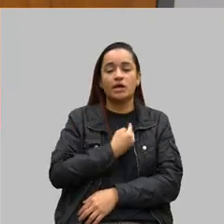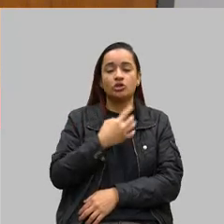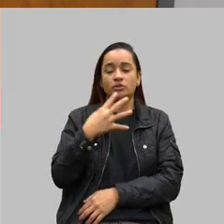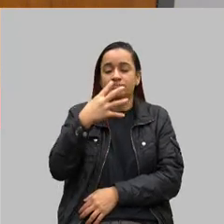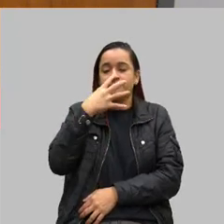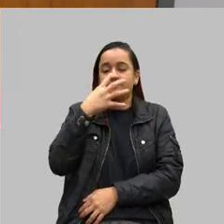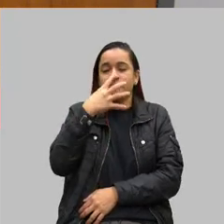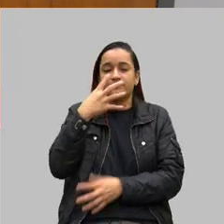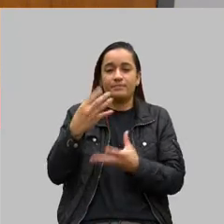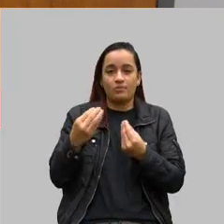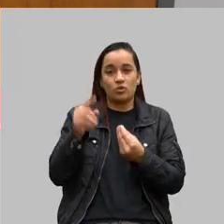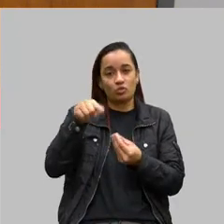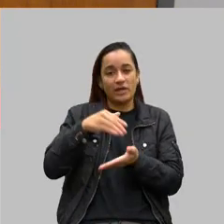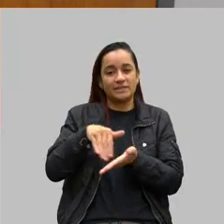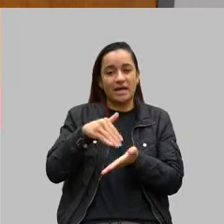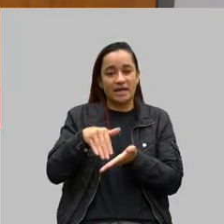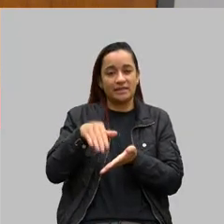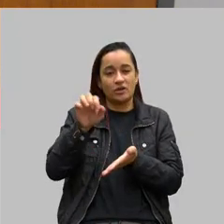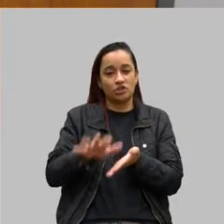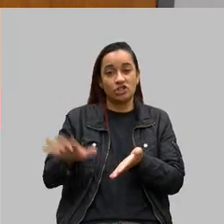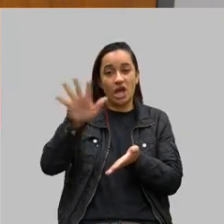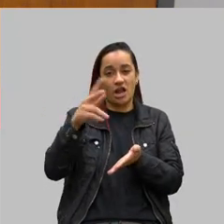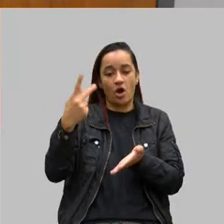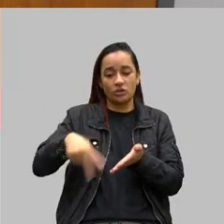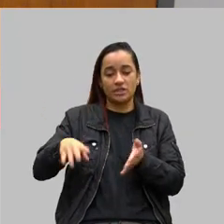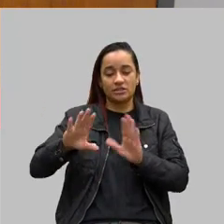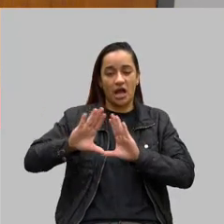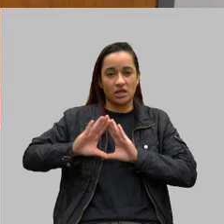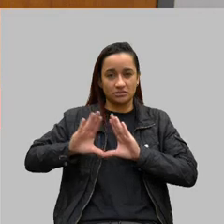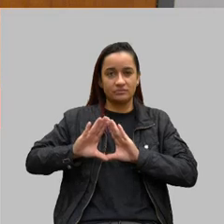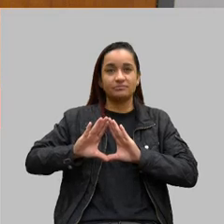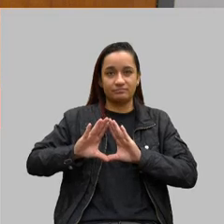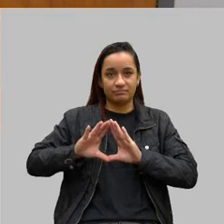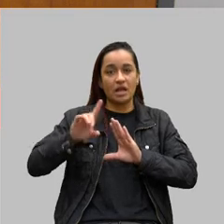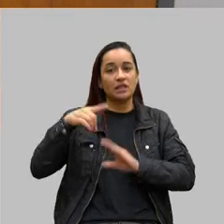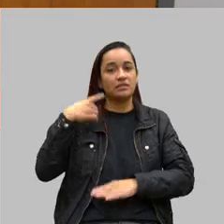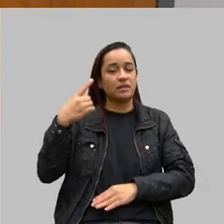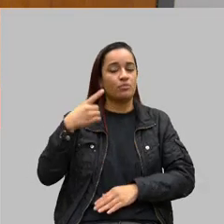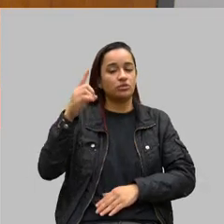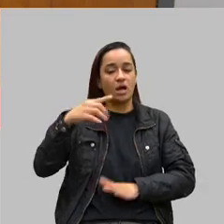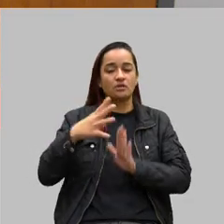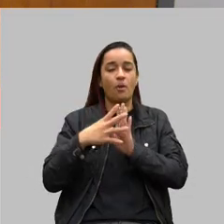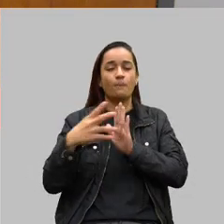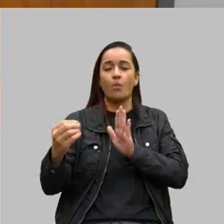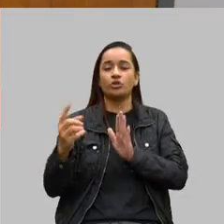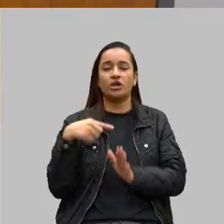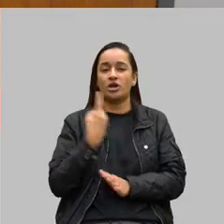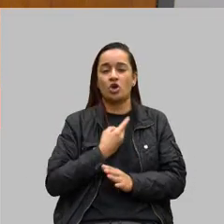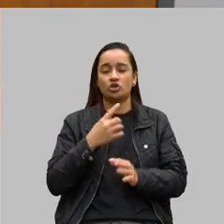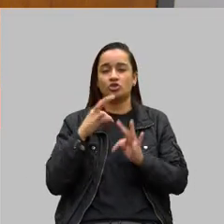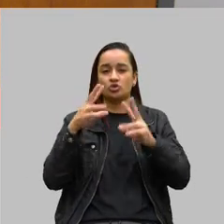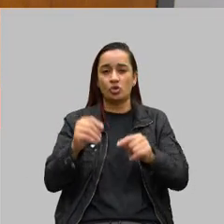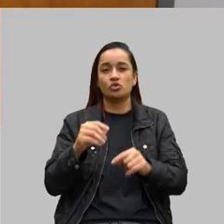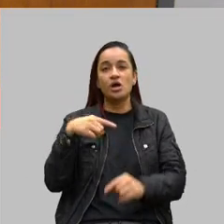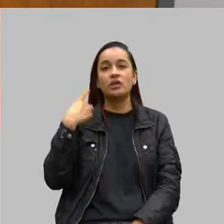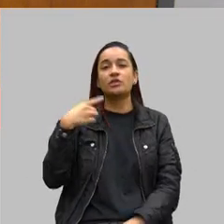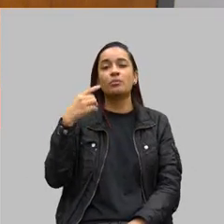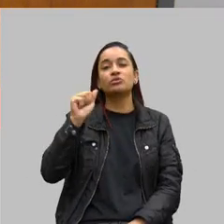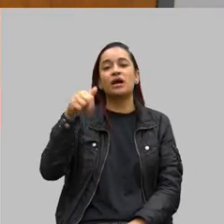o secretário geral dessa casa um deputado realmente que é um exemplo para todos nós Deputado Antônio Carlos